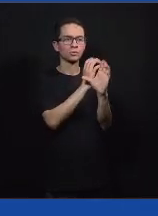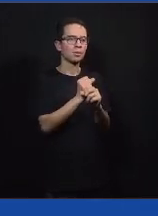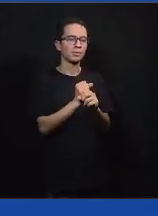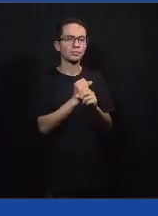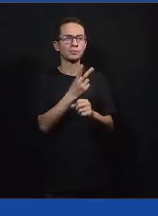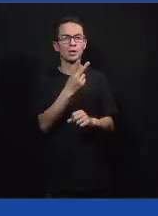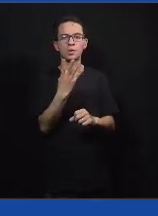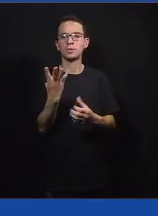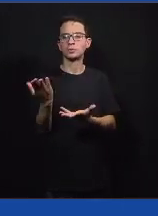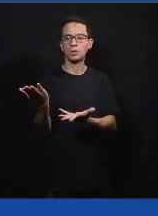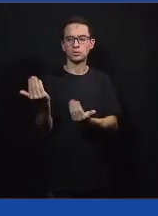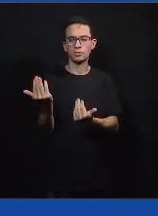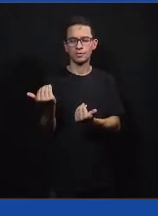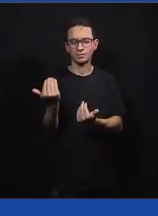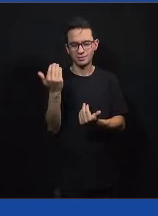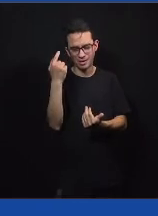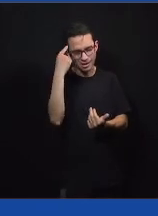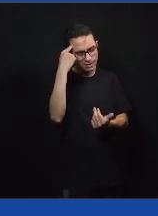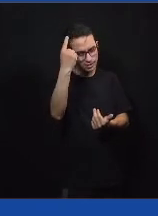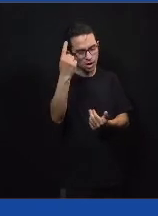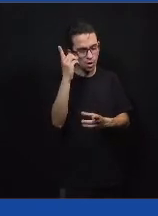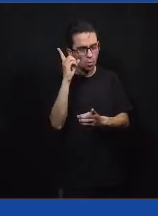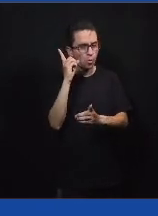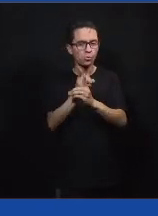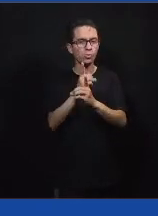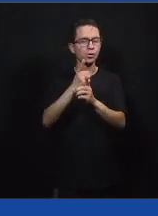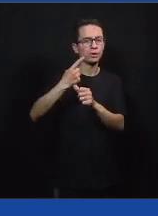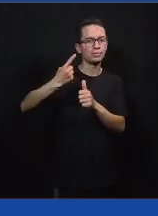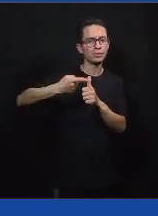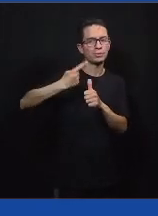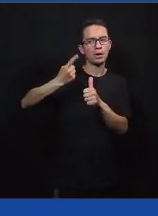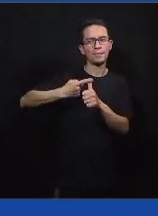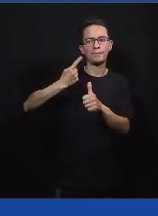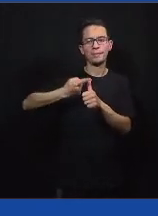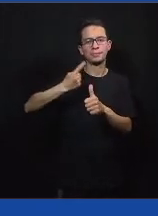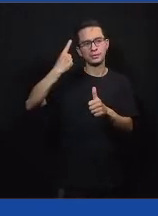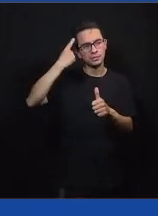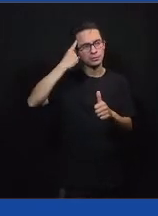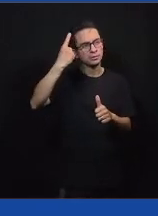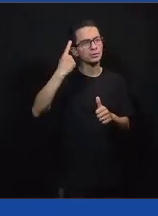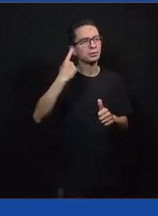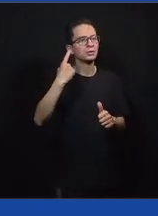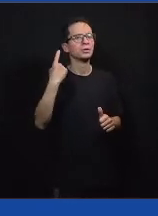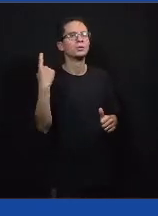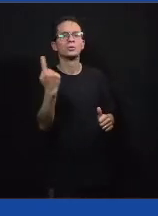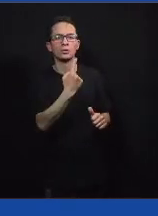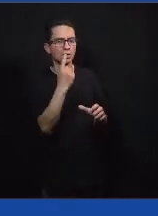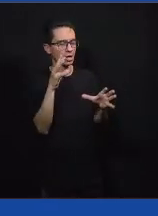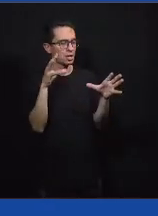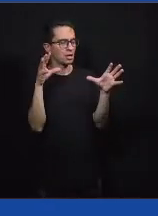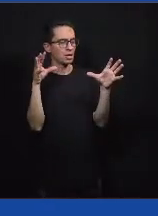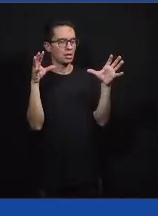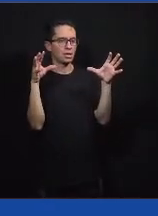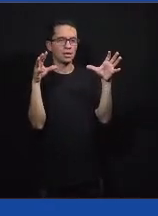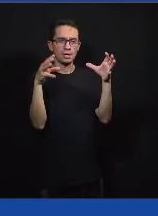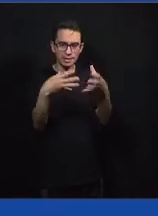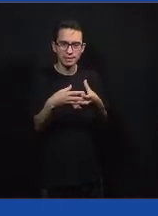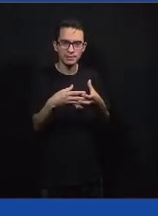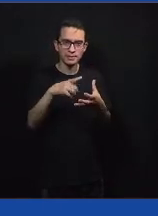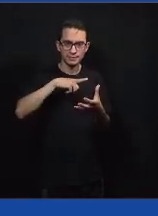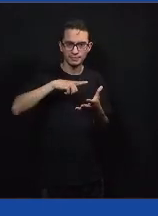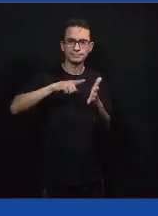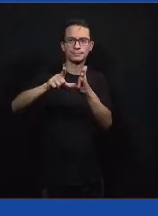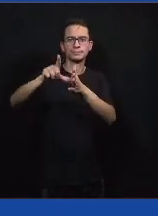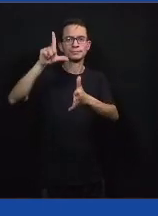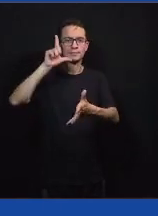desde nosso primeiro encontro foi em claro a gente já já né aí que nossa equipe já já tava conversando com eles